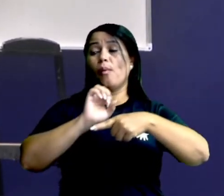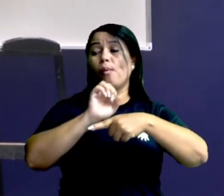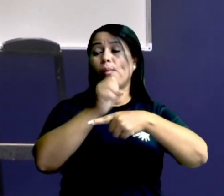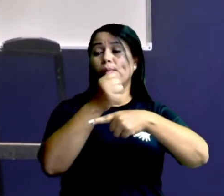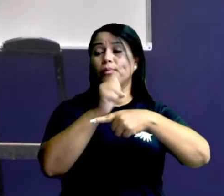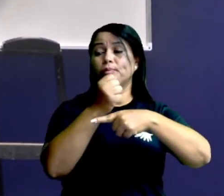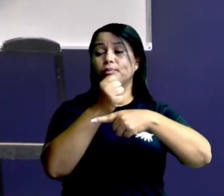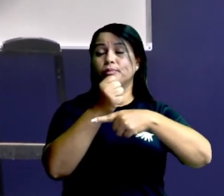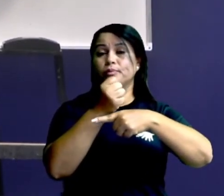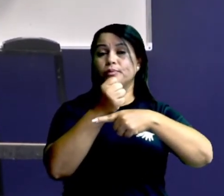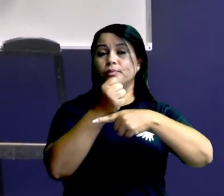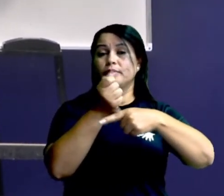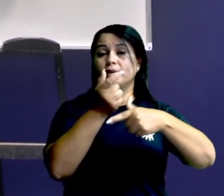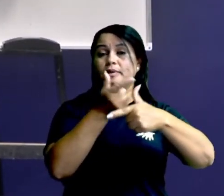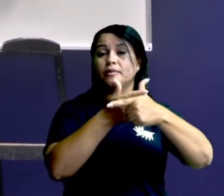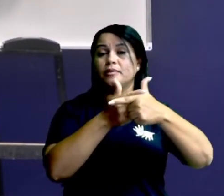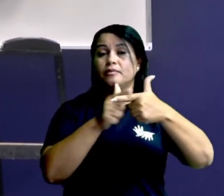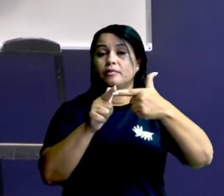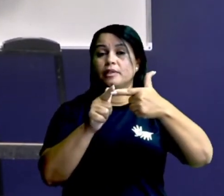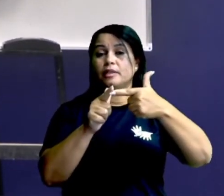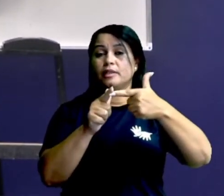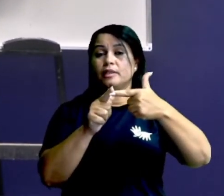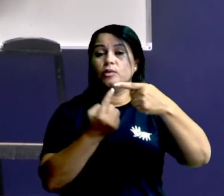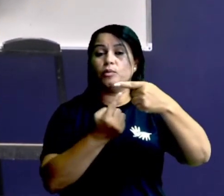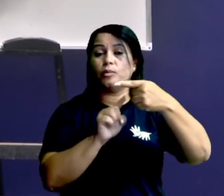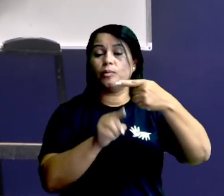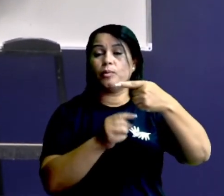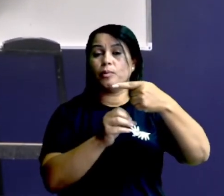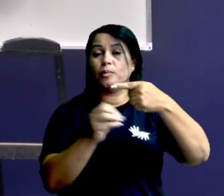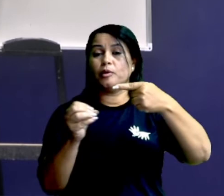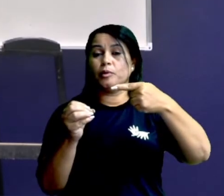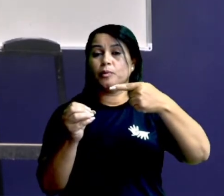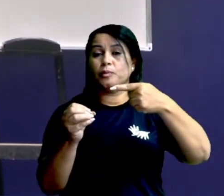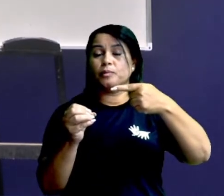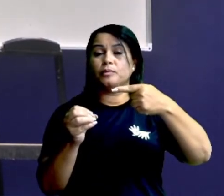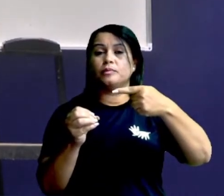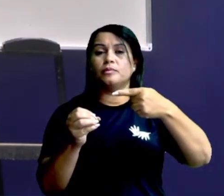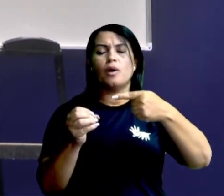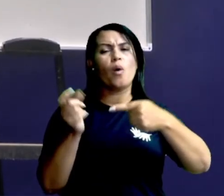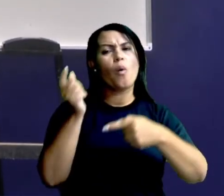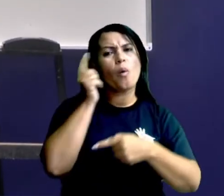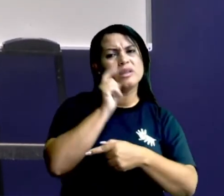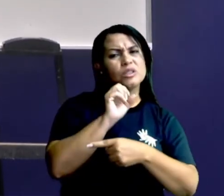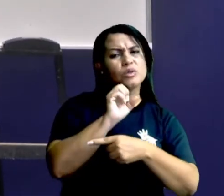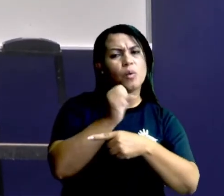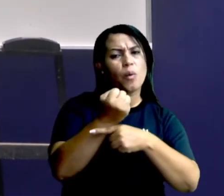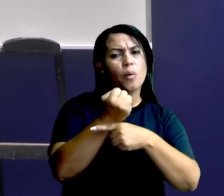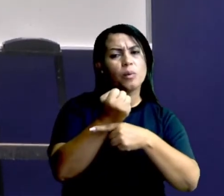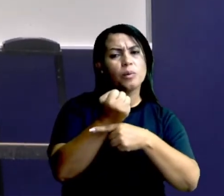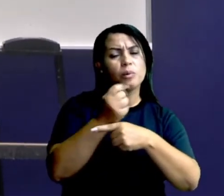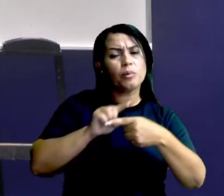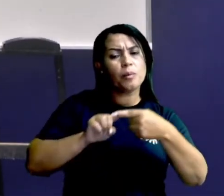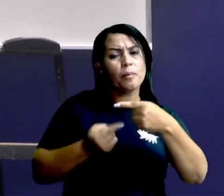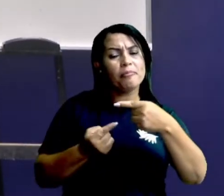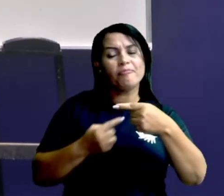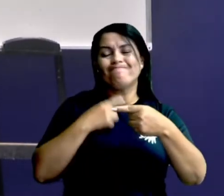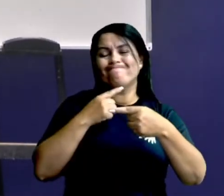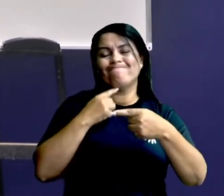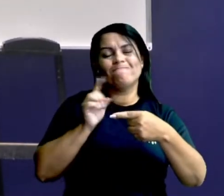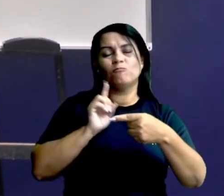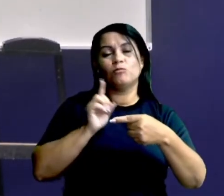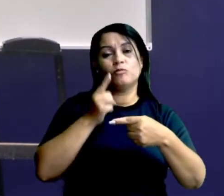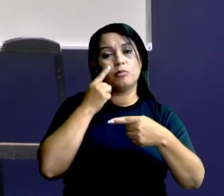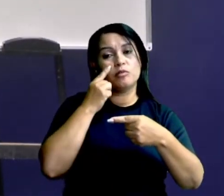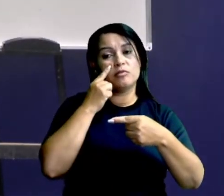8 dividido por 1000. Consigo dividir 8 por 1000? Não, né? Então,